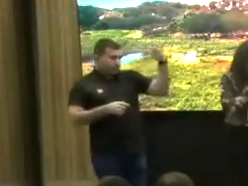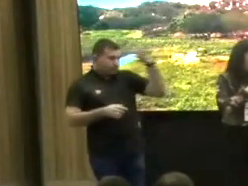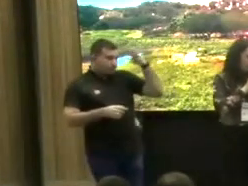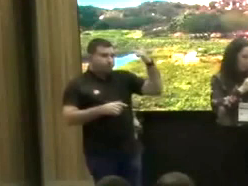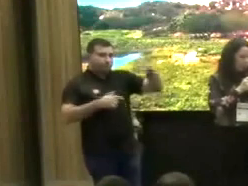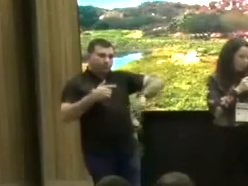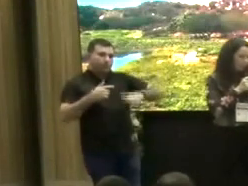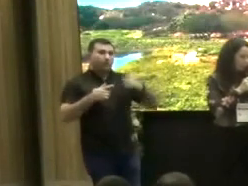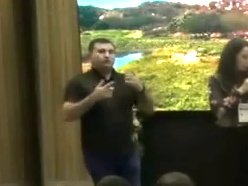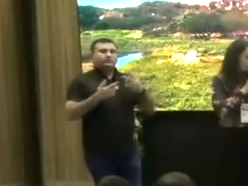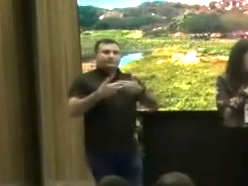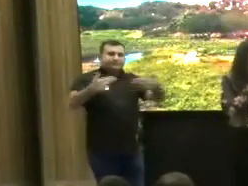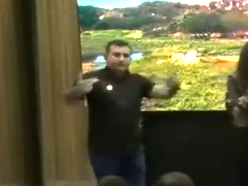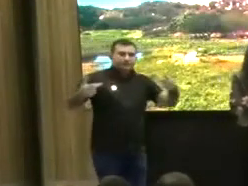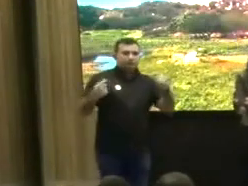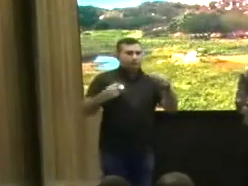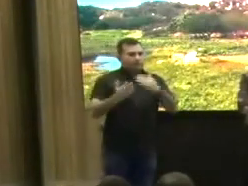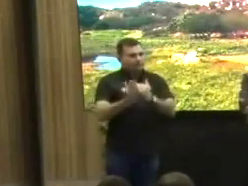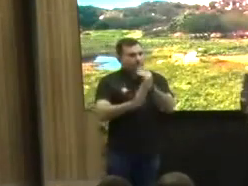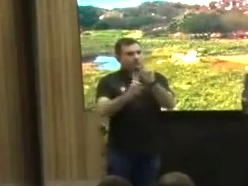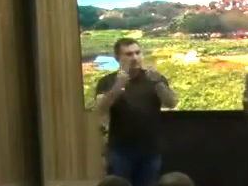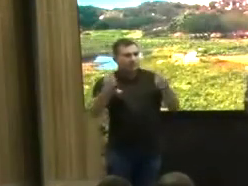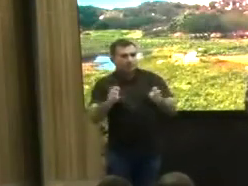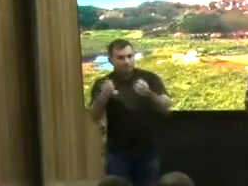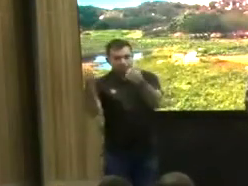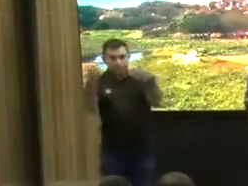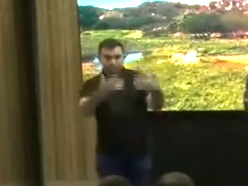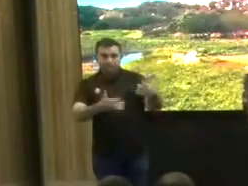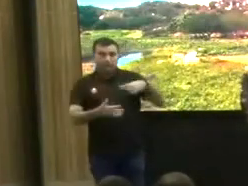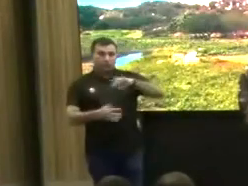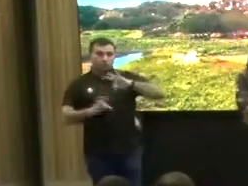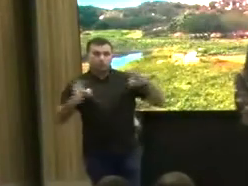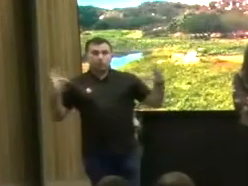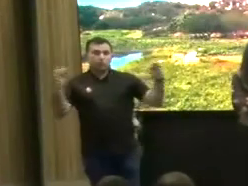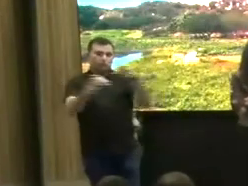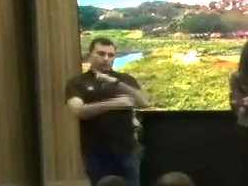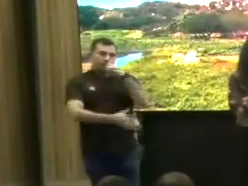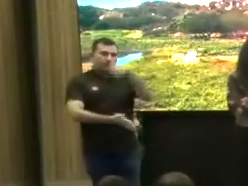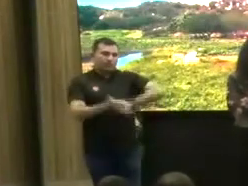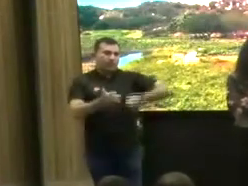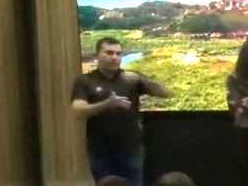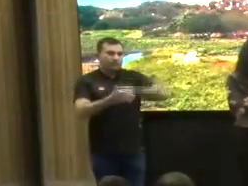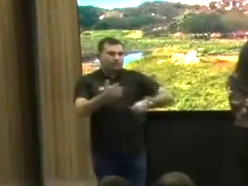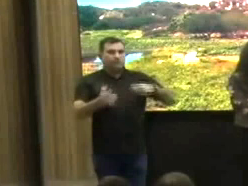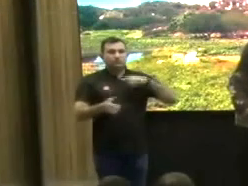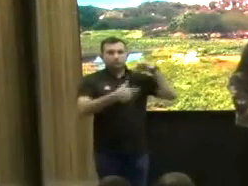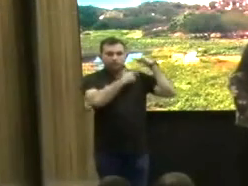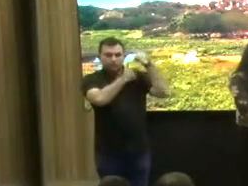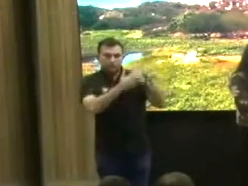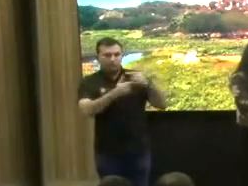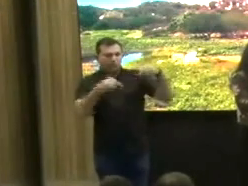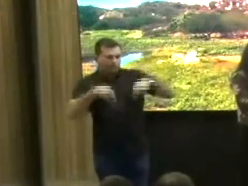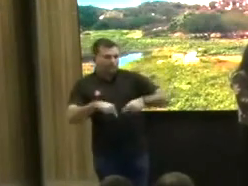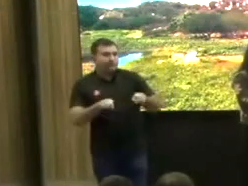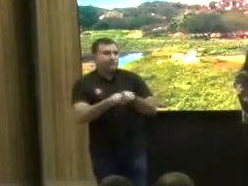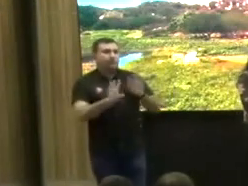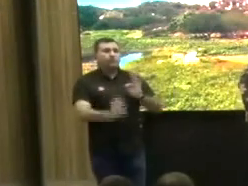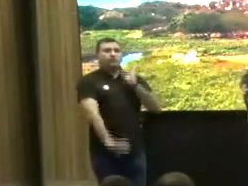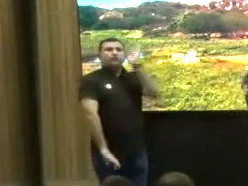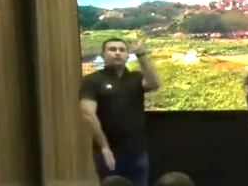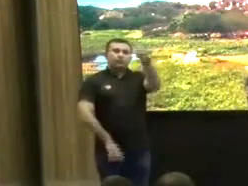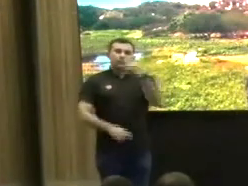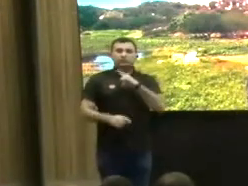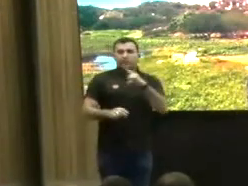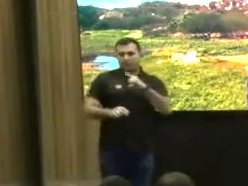que traz assim em sua introdução: todos nós temos uma obrigação para com as gerações atuais e futuras. Assegurar